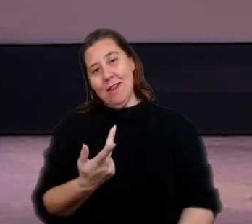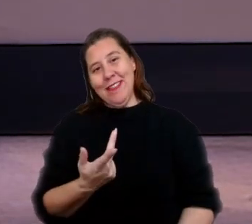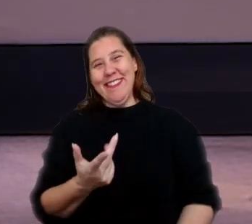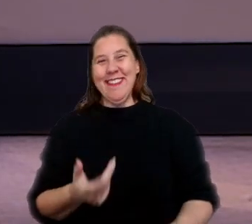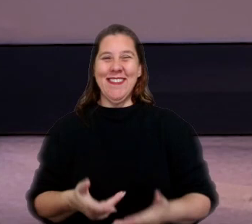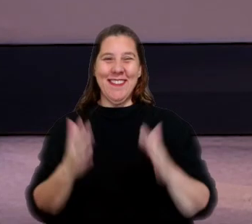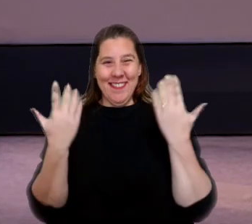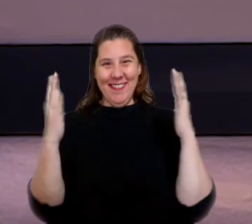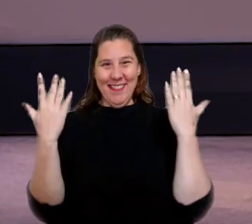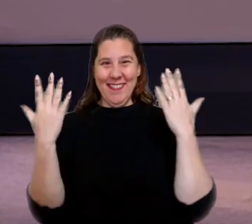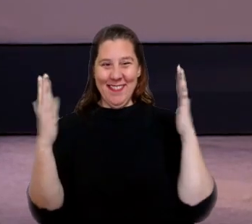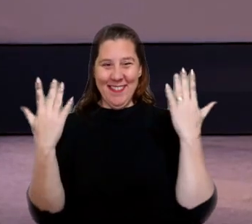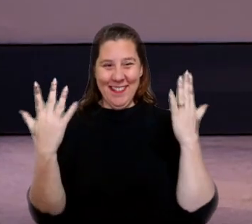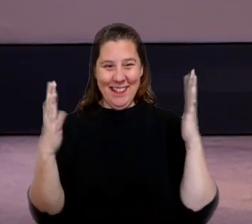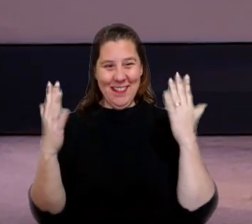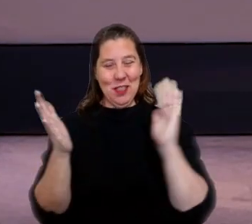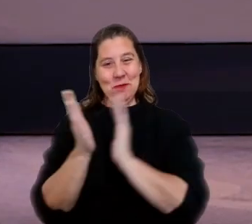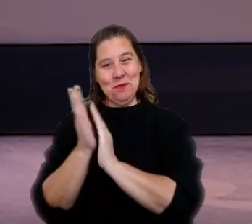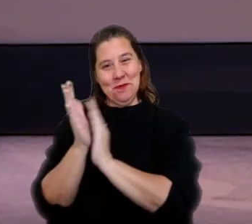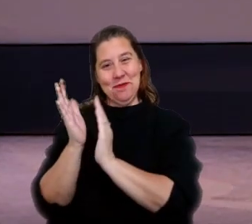que eu ia falar.